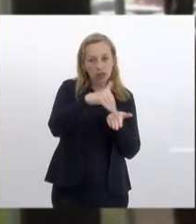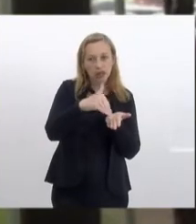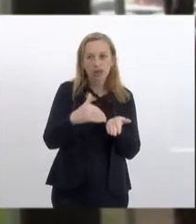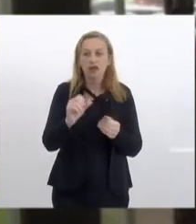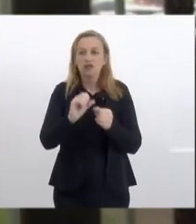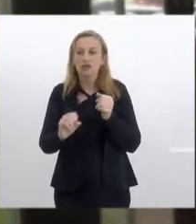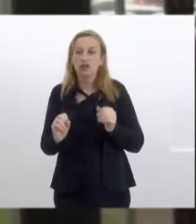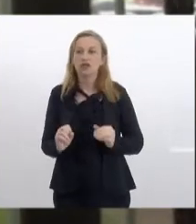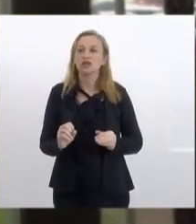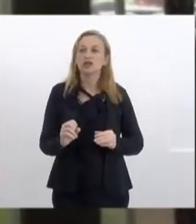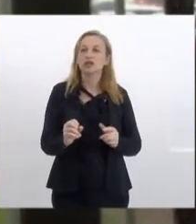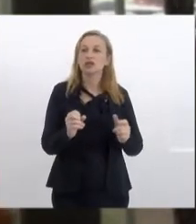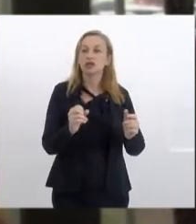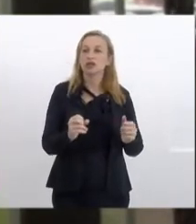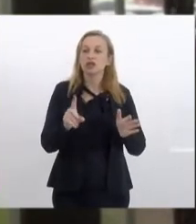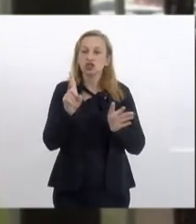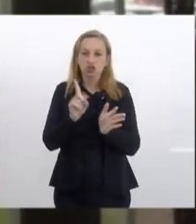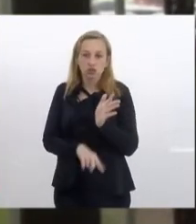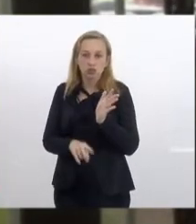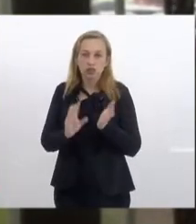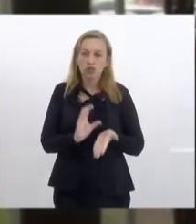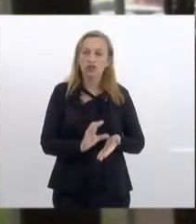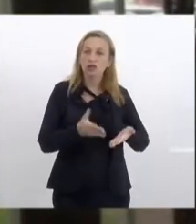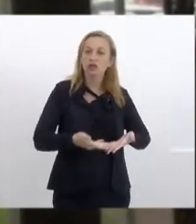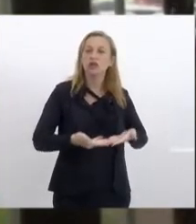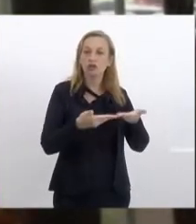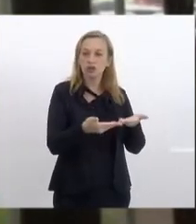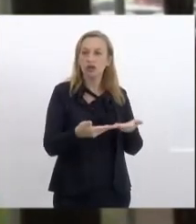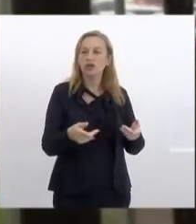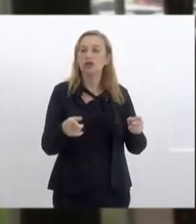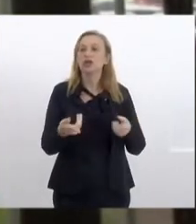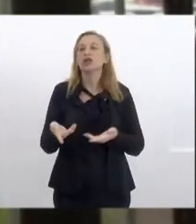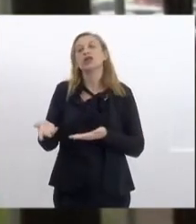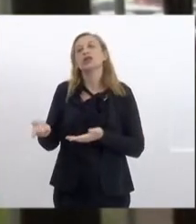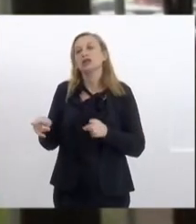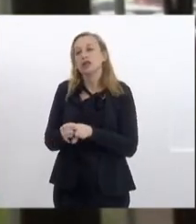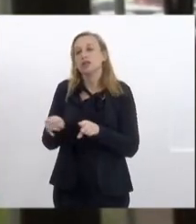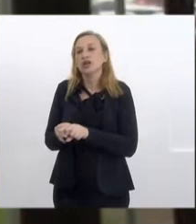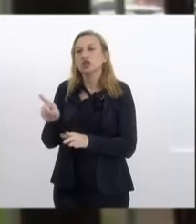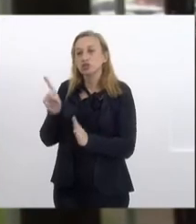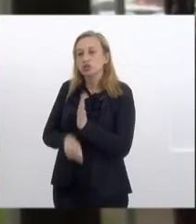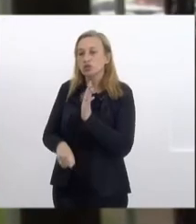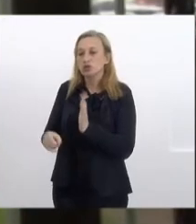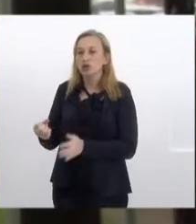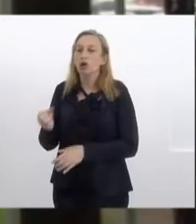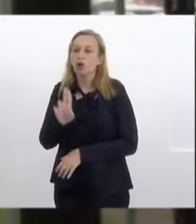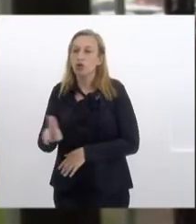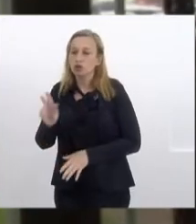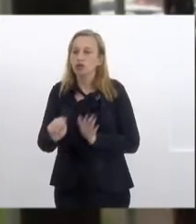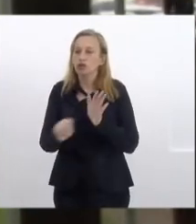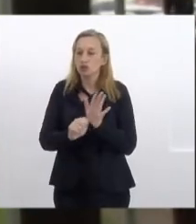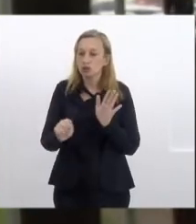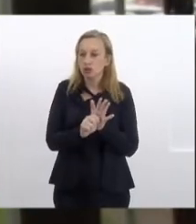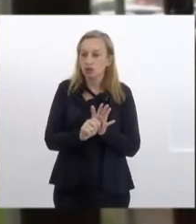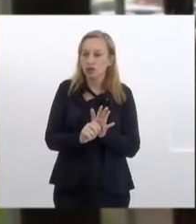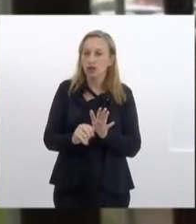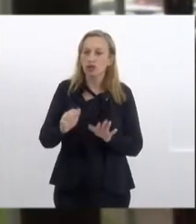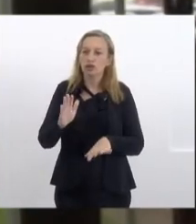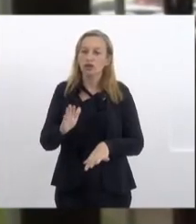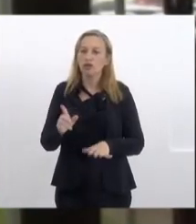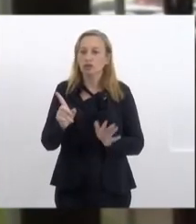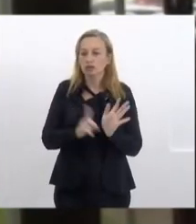que tantas ações de redução da oferta quanto as ações de redução da demanda por drogas se tornassem mais efetivas.